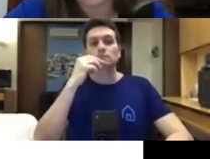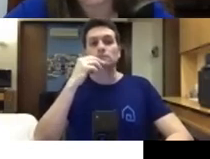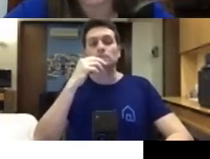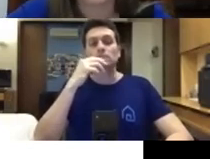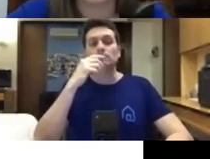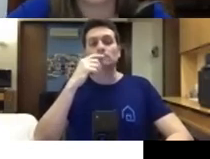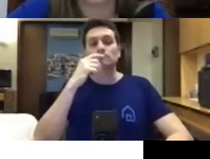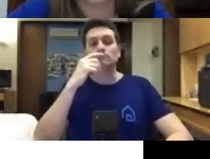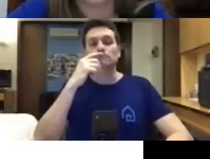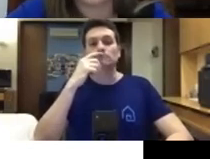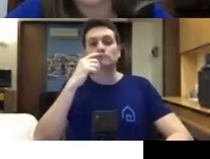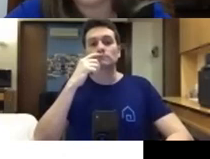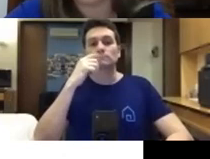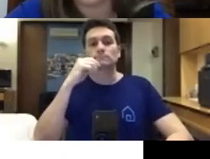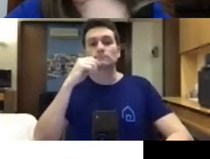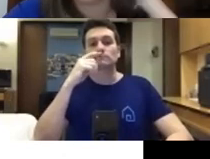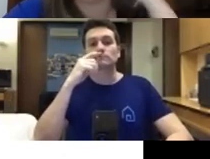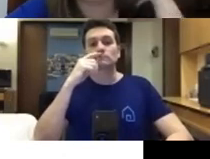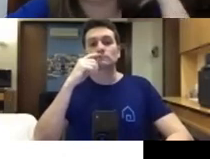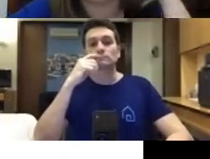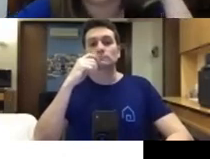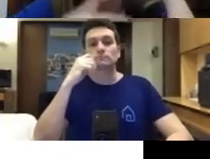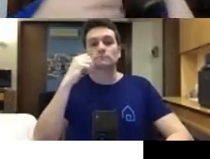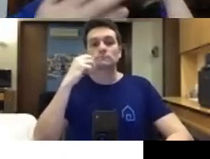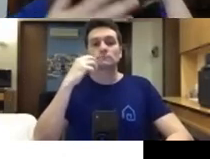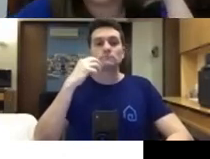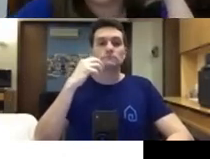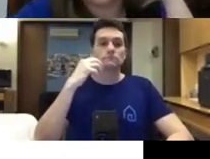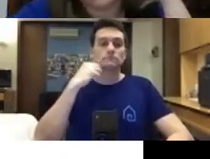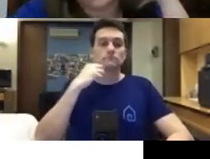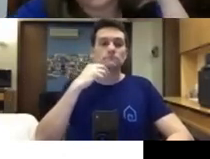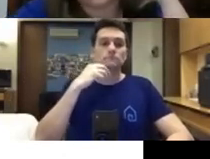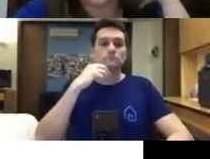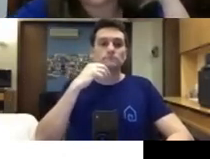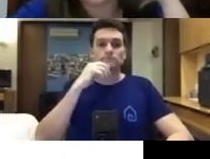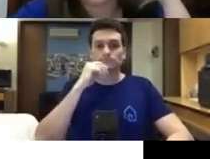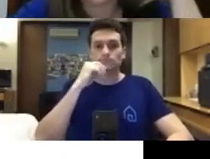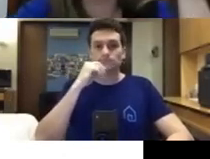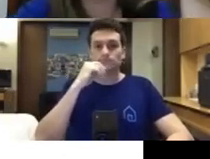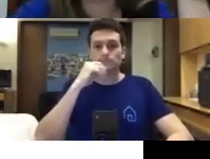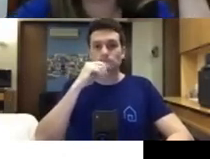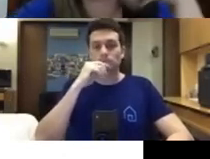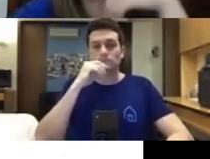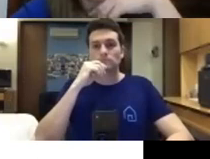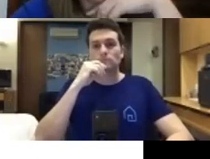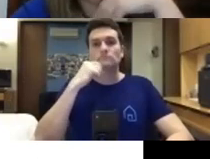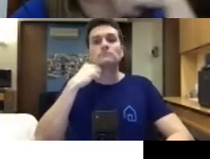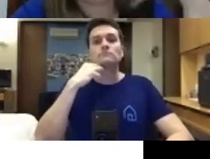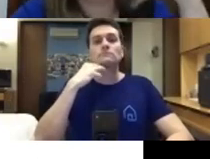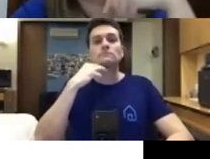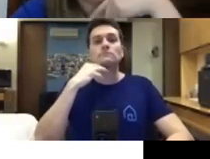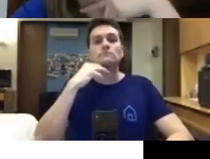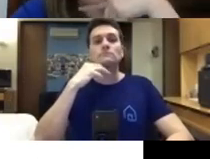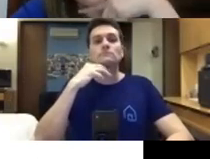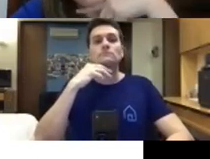do cobrimento. Para justamente, né, a temperatura não chegar a atingir a minha armadura e